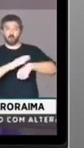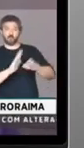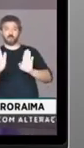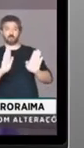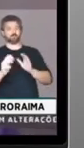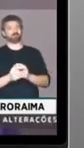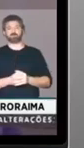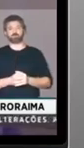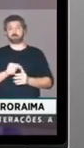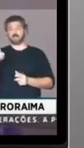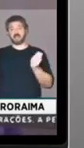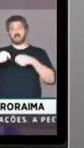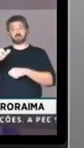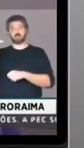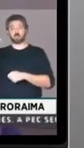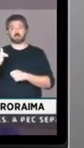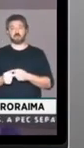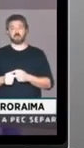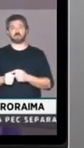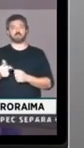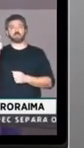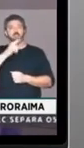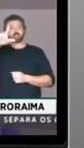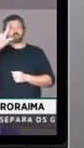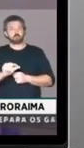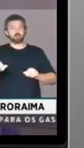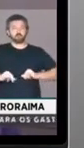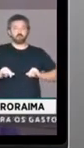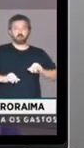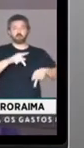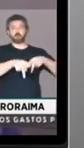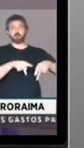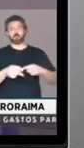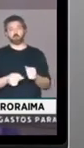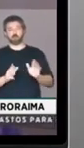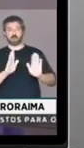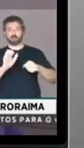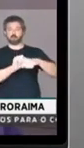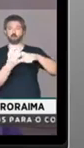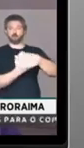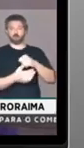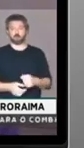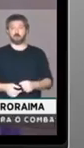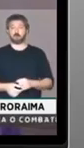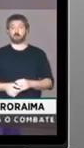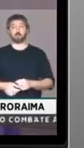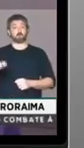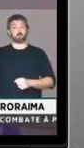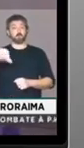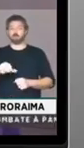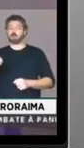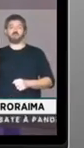de crise. Ele é incapaz de minimizar a dor do povo brasileiro em momentos de pandemia. E muito menos